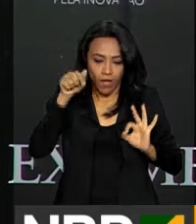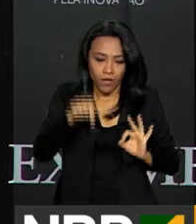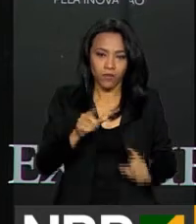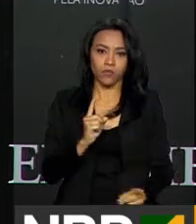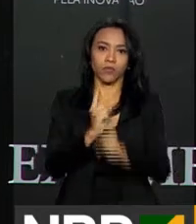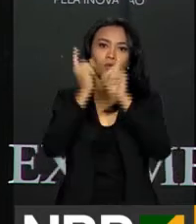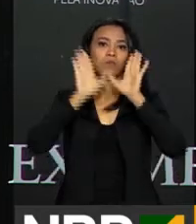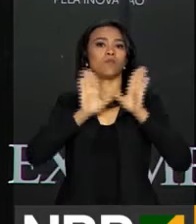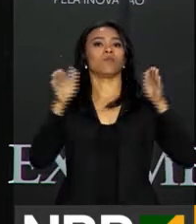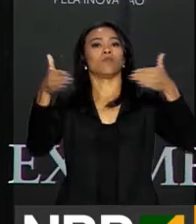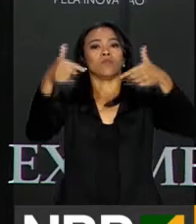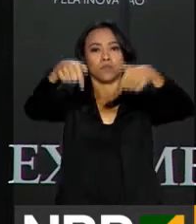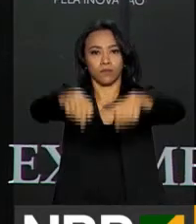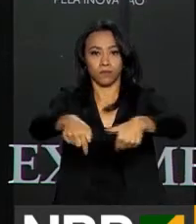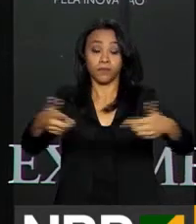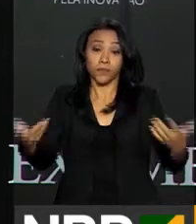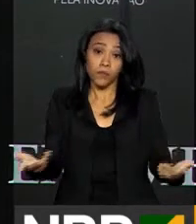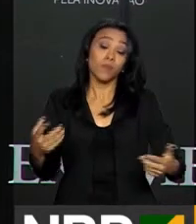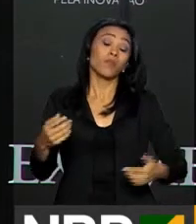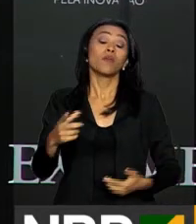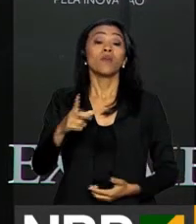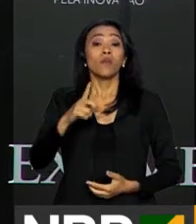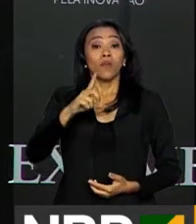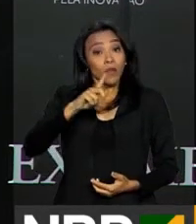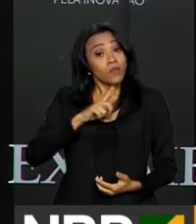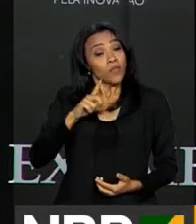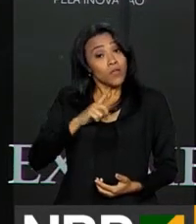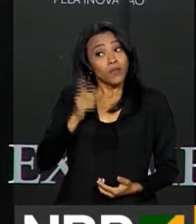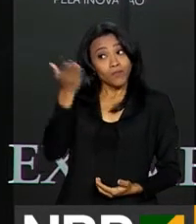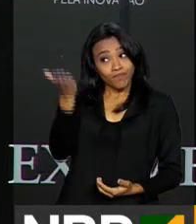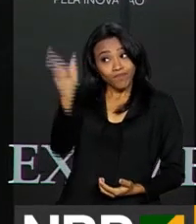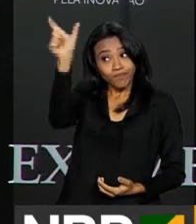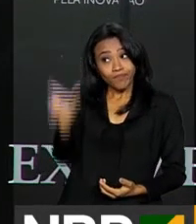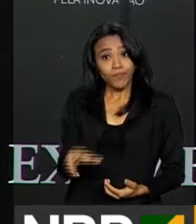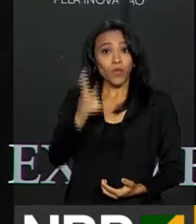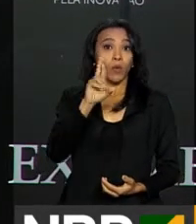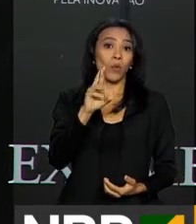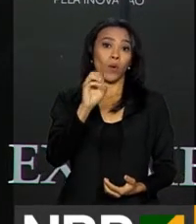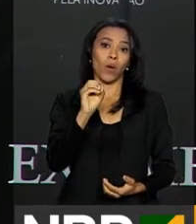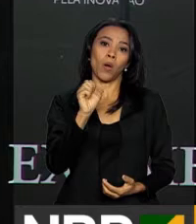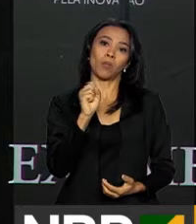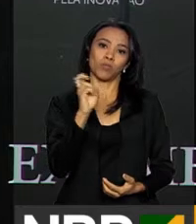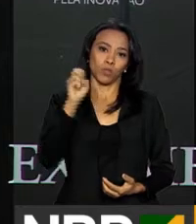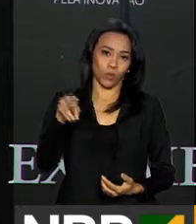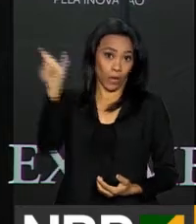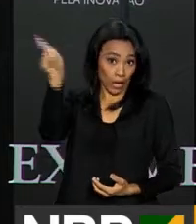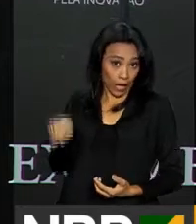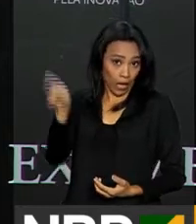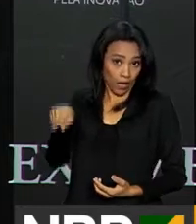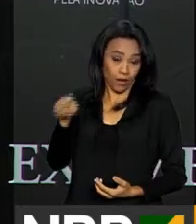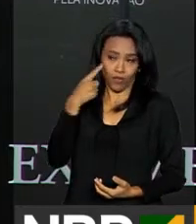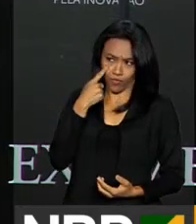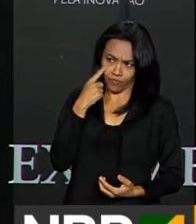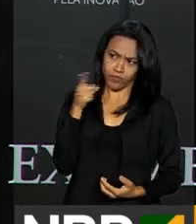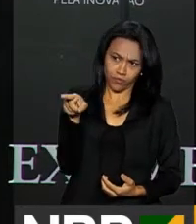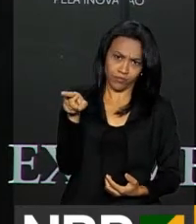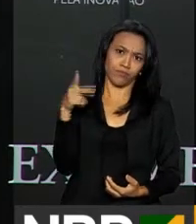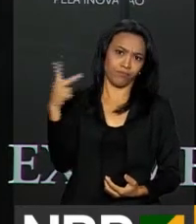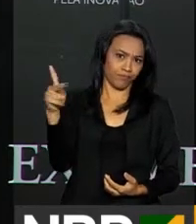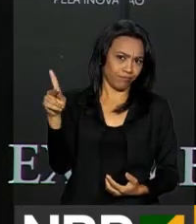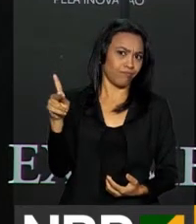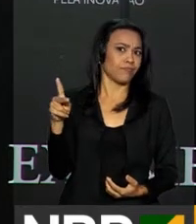a este encontro, né? E eu tenho, como disse o Robson, eu tenho acompanhado nos últimos anos a